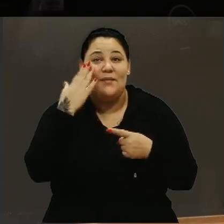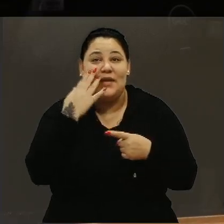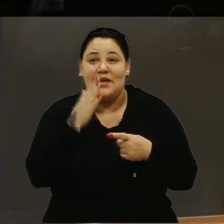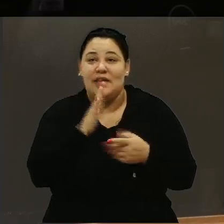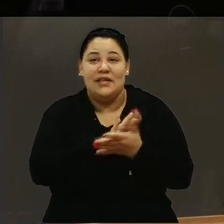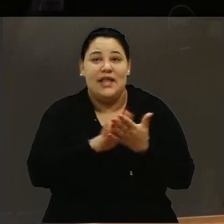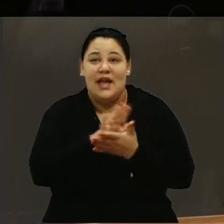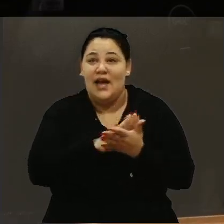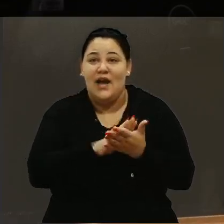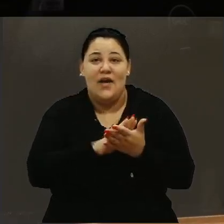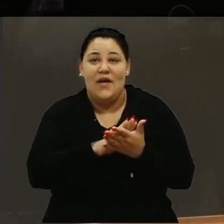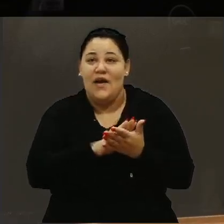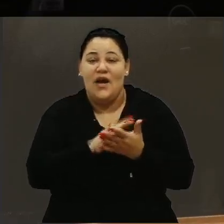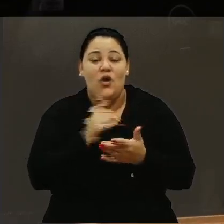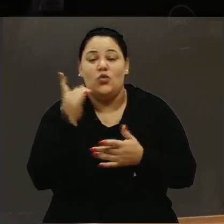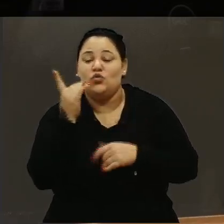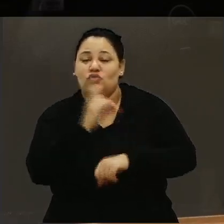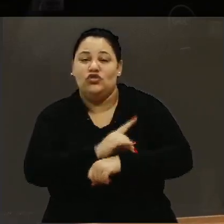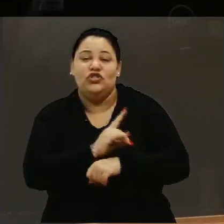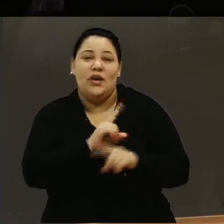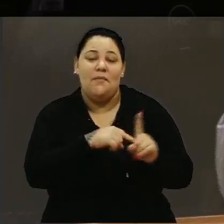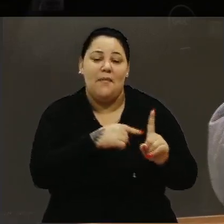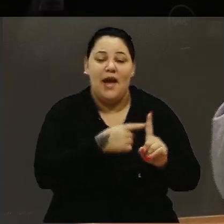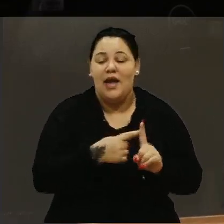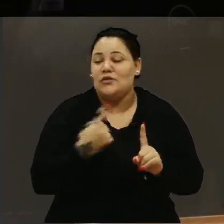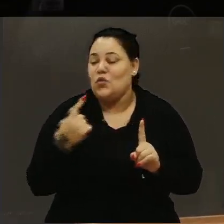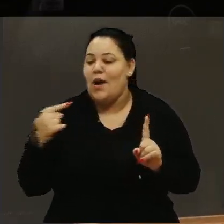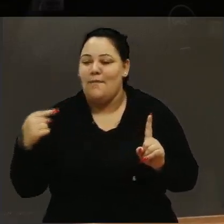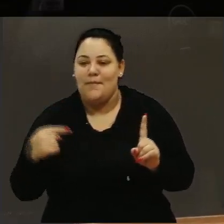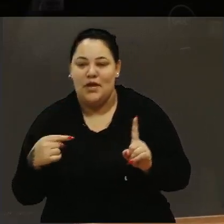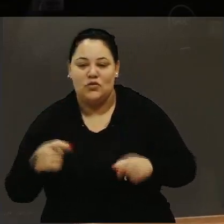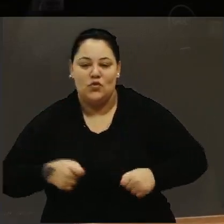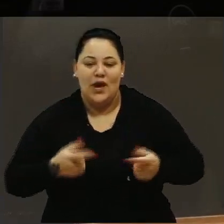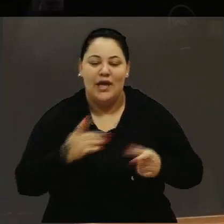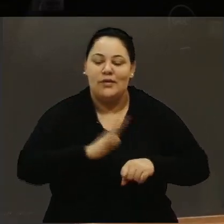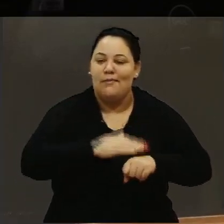nada a ver com um dia a mais, um dia a menos, com um custo a mais, um custo a menos. Obrigado, presidente. Obrigado.